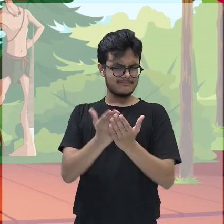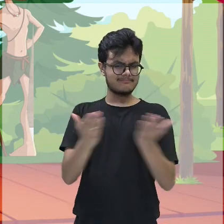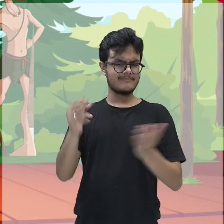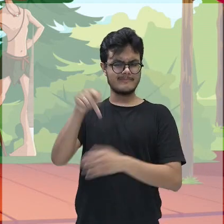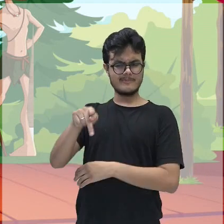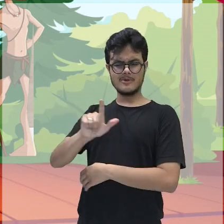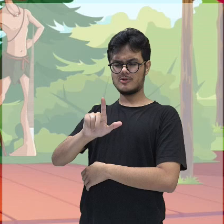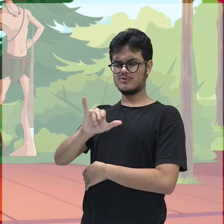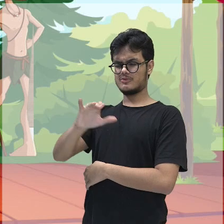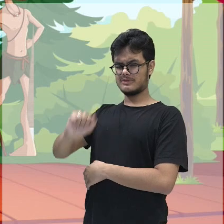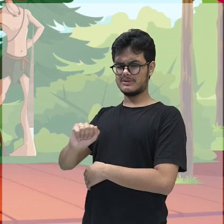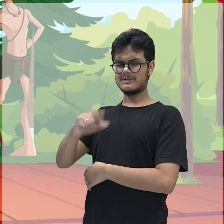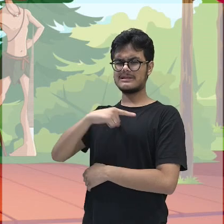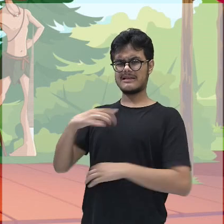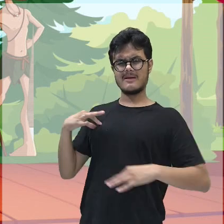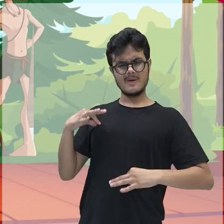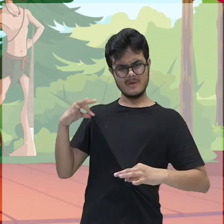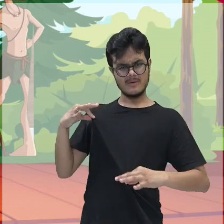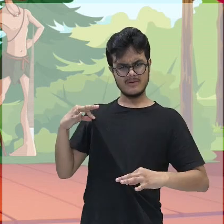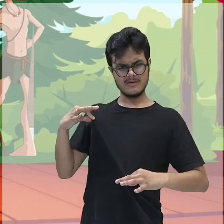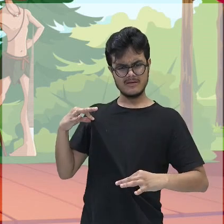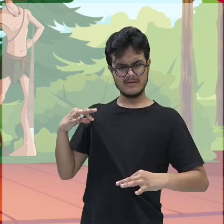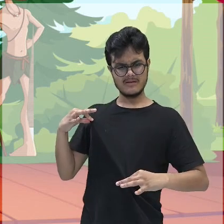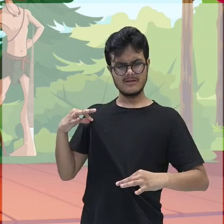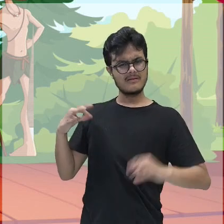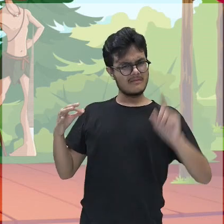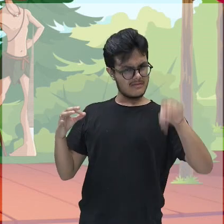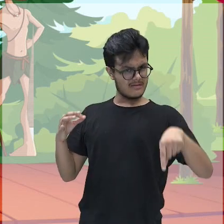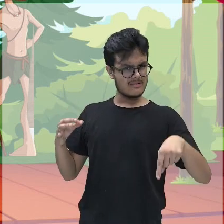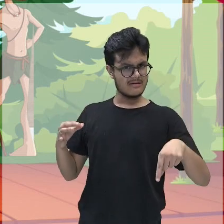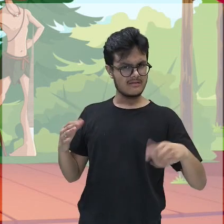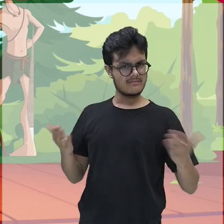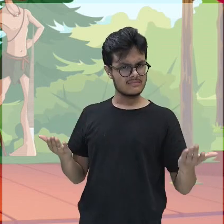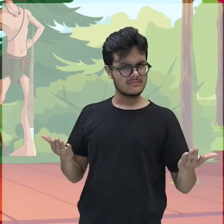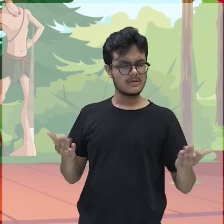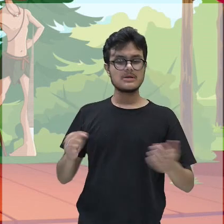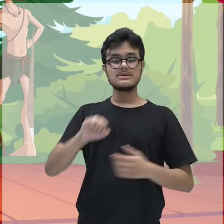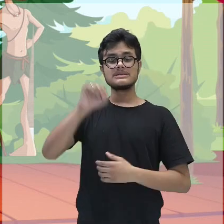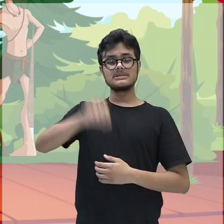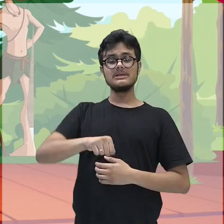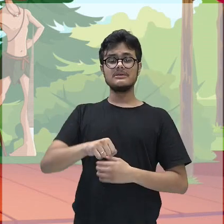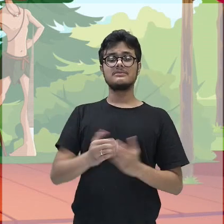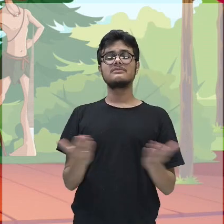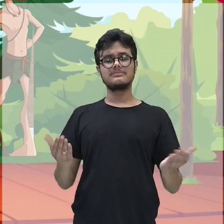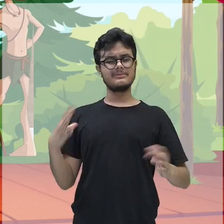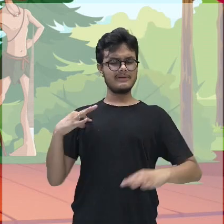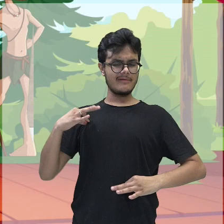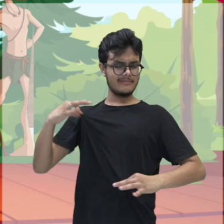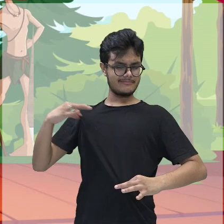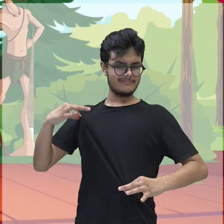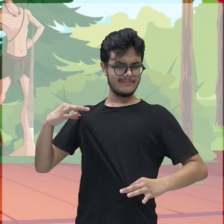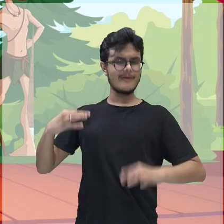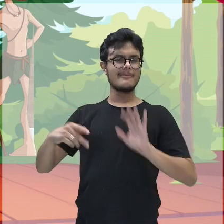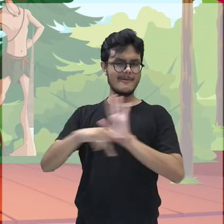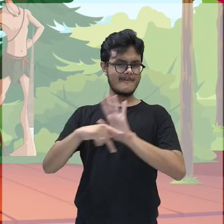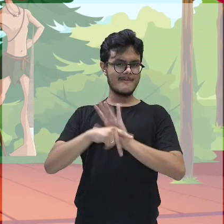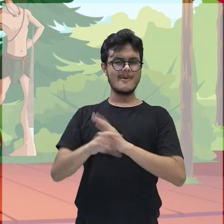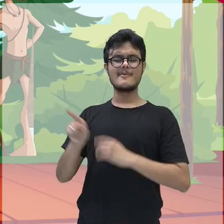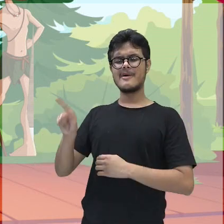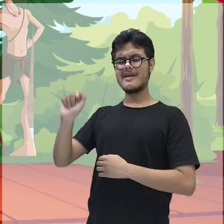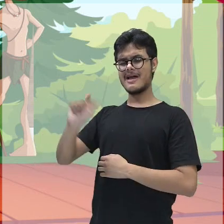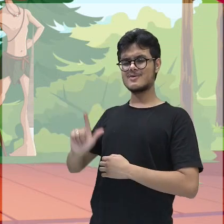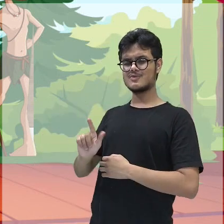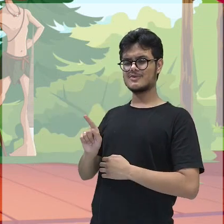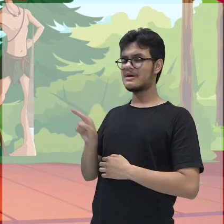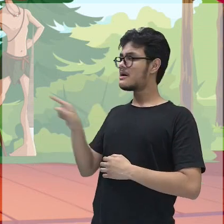Lúcia tem um figurino? Tem, ela tem um figurino, é que nós chamamos aqui da farda, não é verdade?